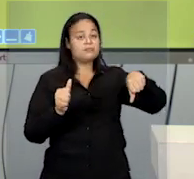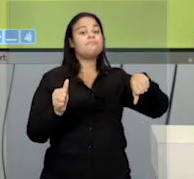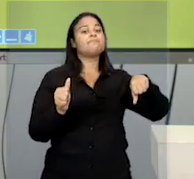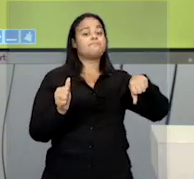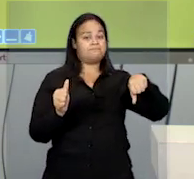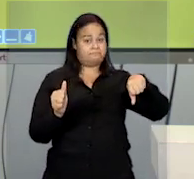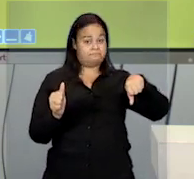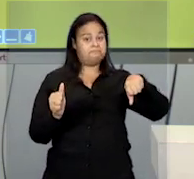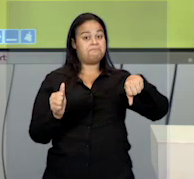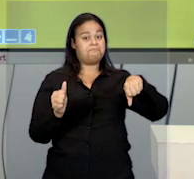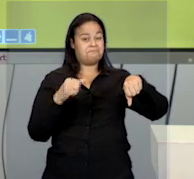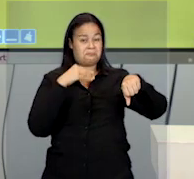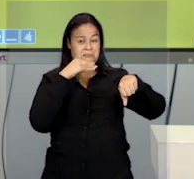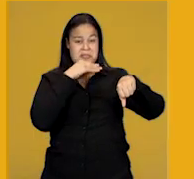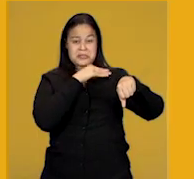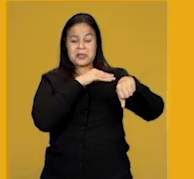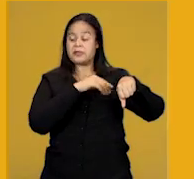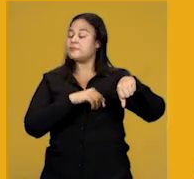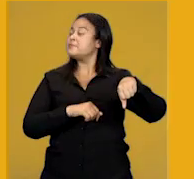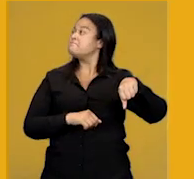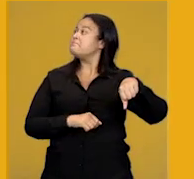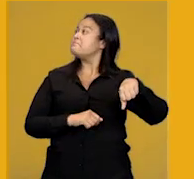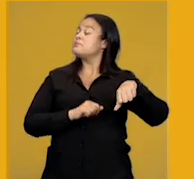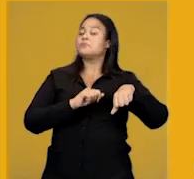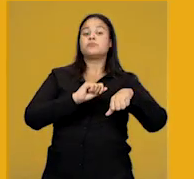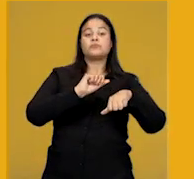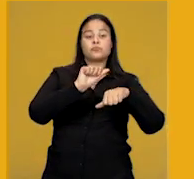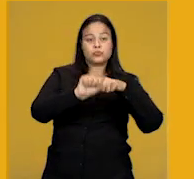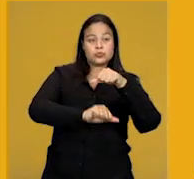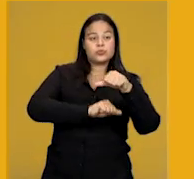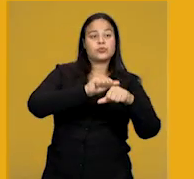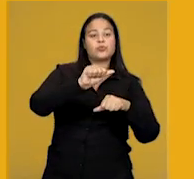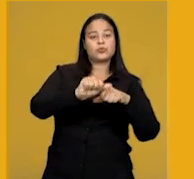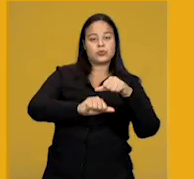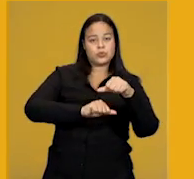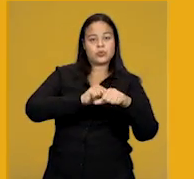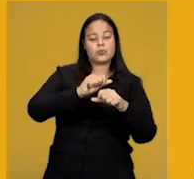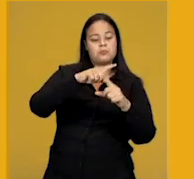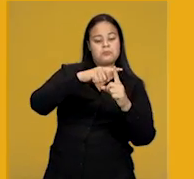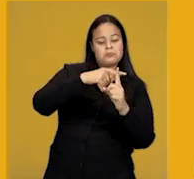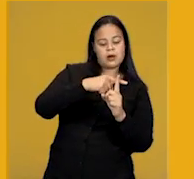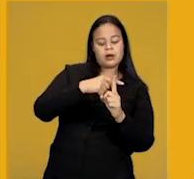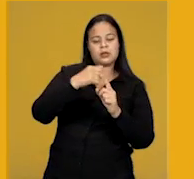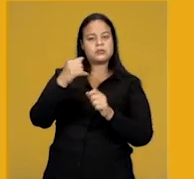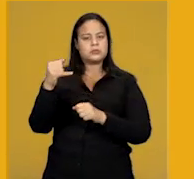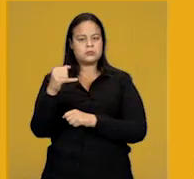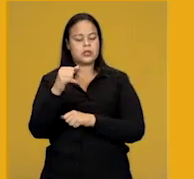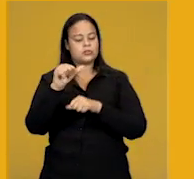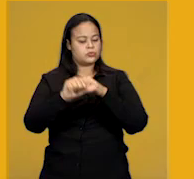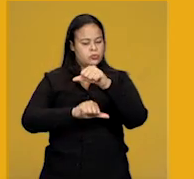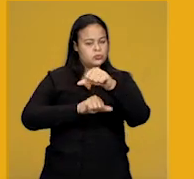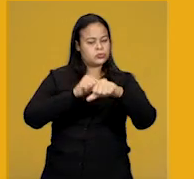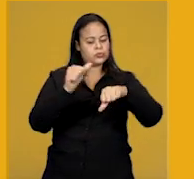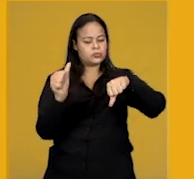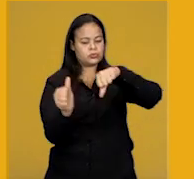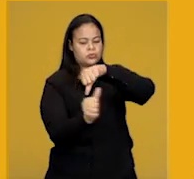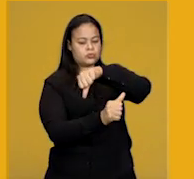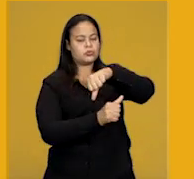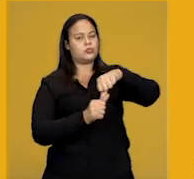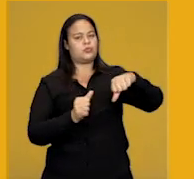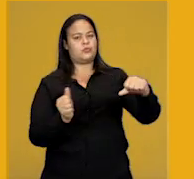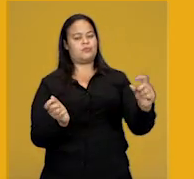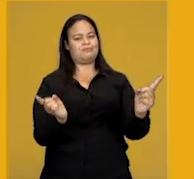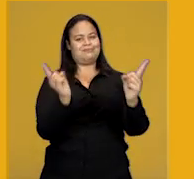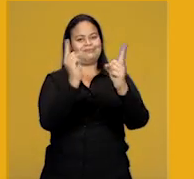né? Percebam que eu já troquei o sinal, tá? Troquei o sinal, porque eu inverti a reação, escrevi ela no sentido